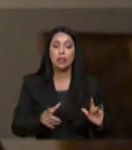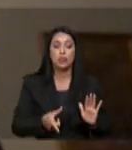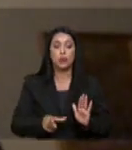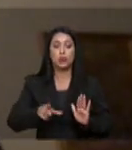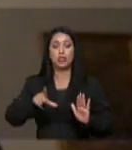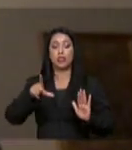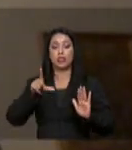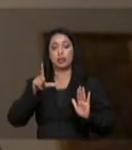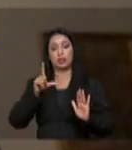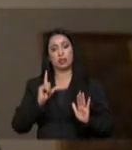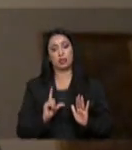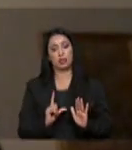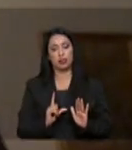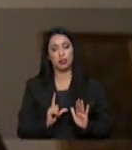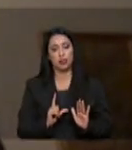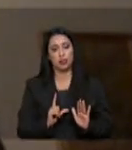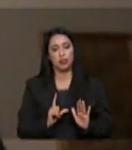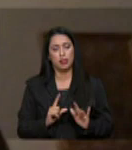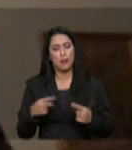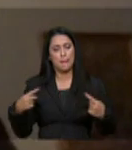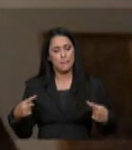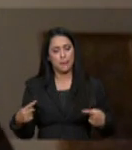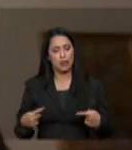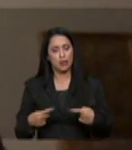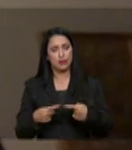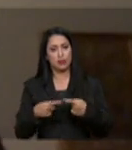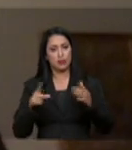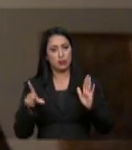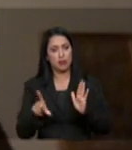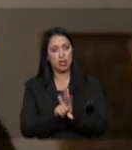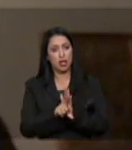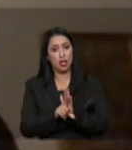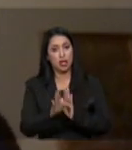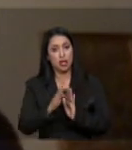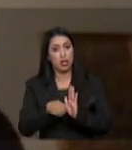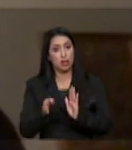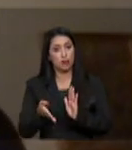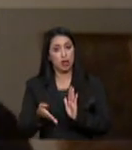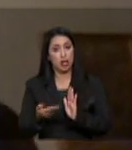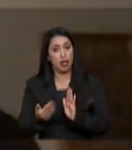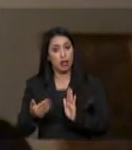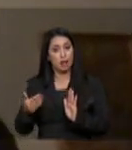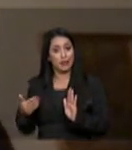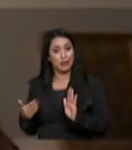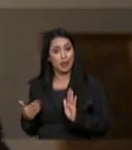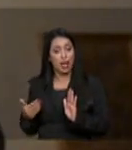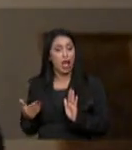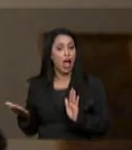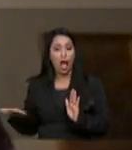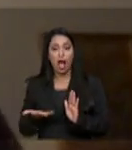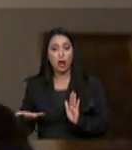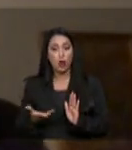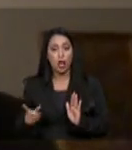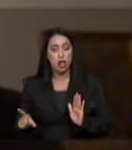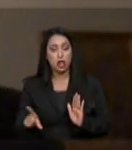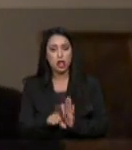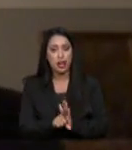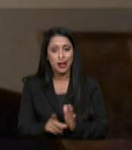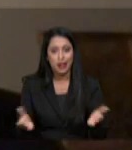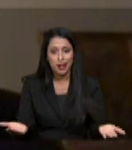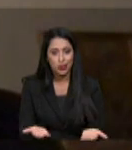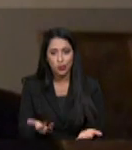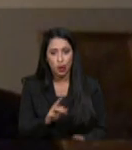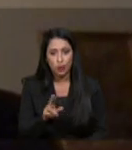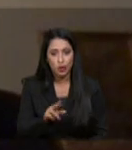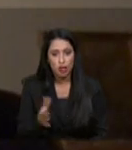vá é perfeitamente na legislação revogada não se enquadra na legislação